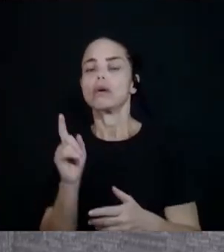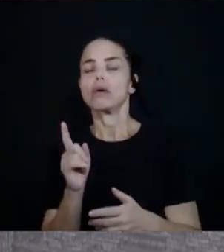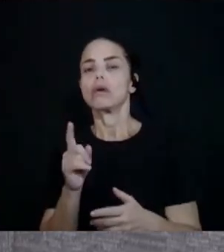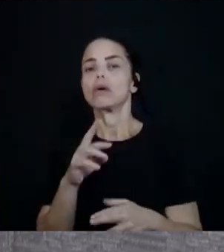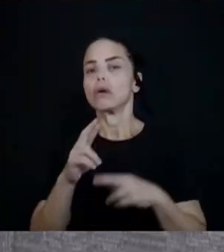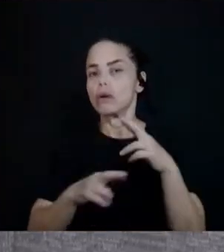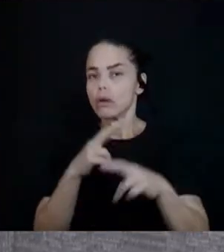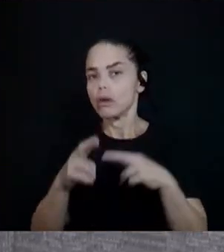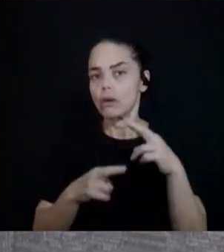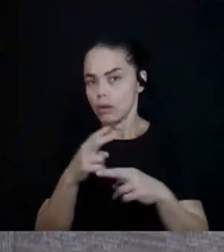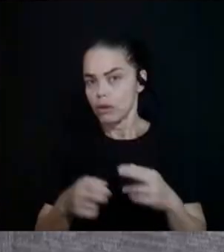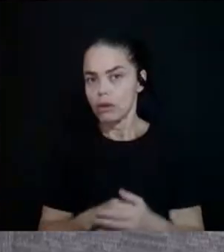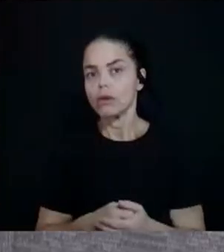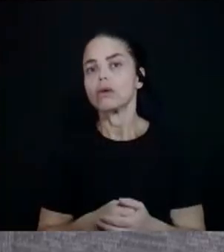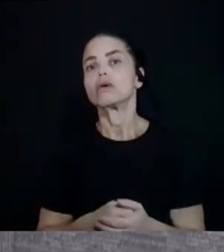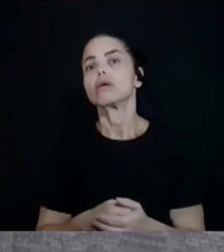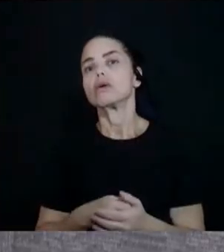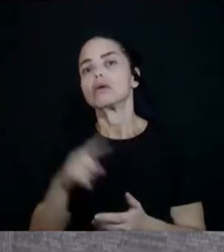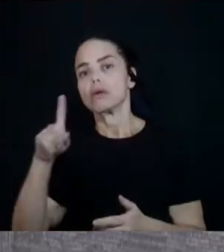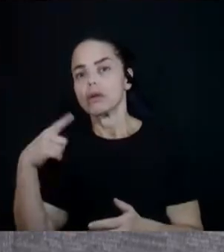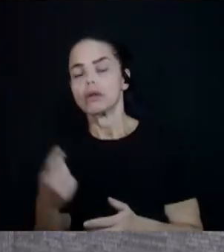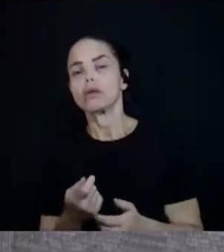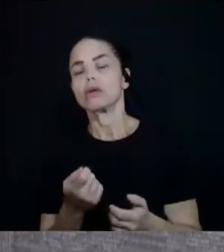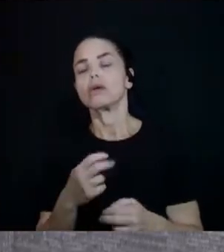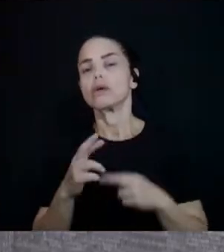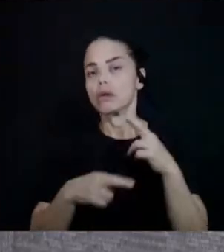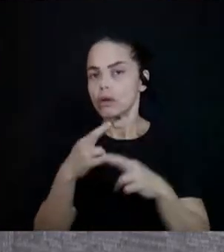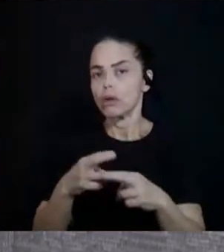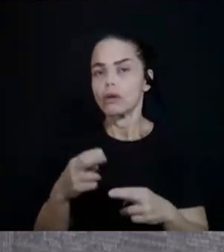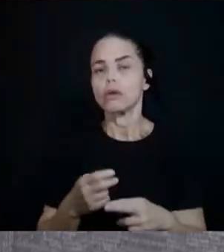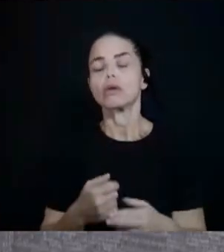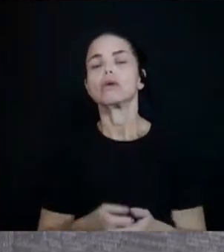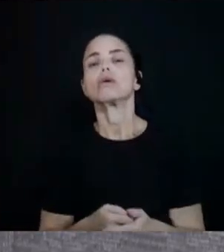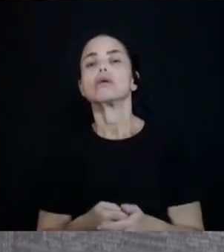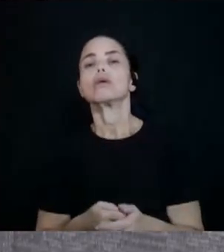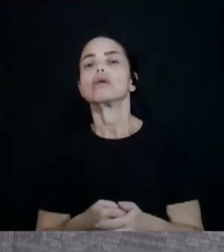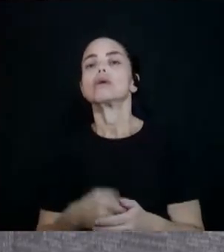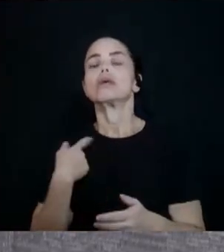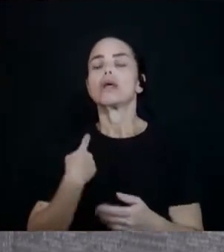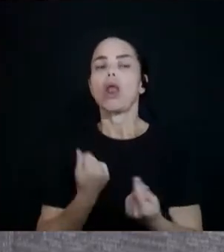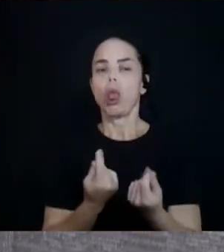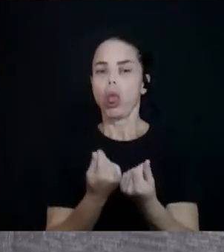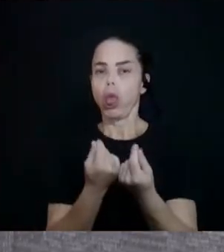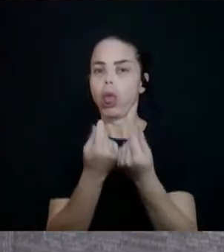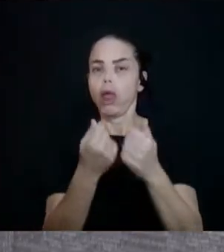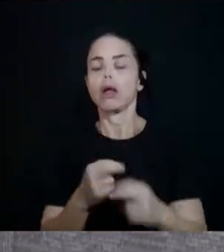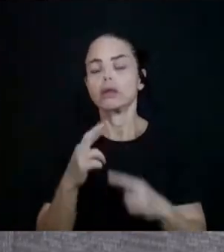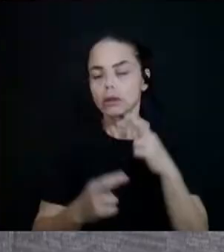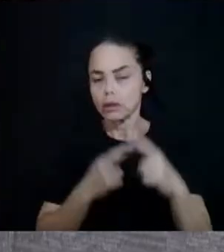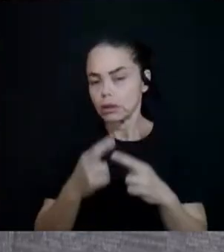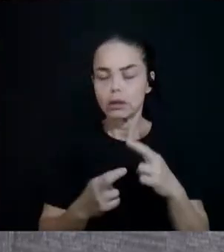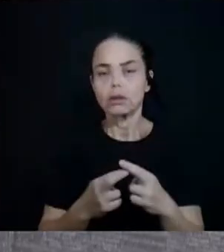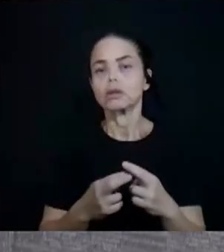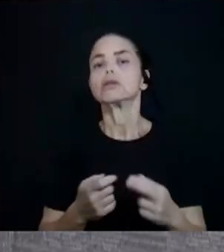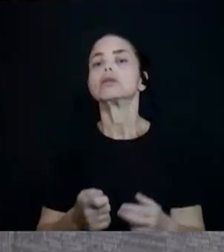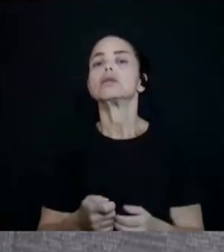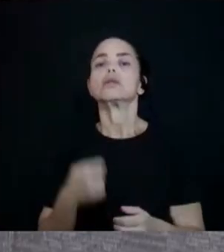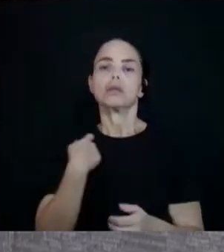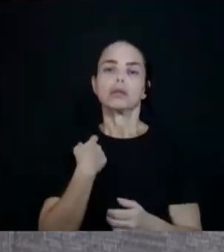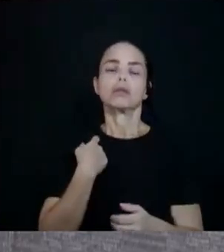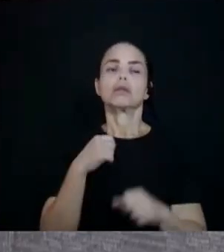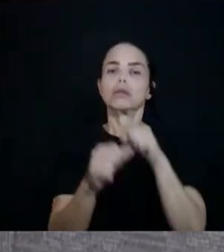reutilização, depois a reciclagem, ela é um processo que envolve riqueza, né? Tudo isso é matéria-prima que é produzida e que é